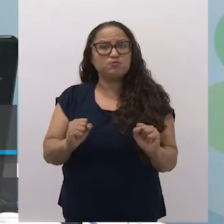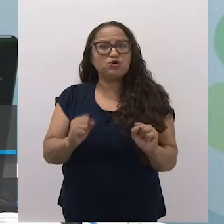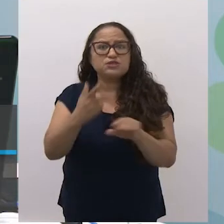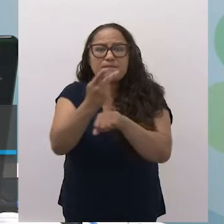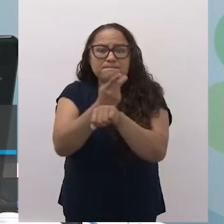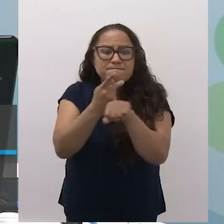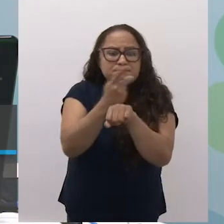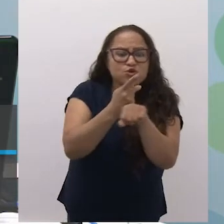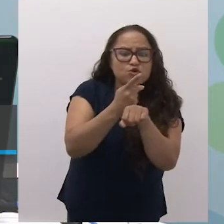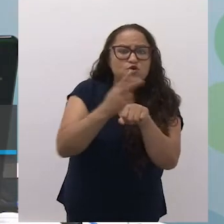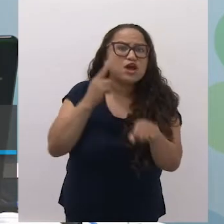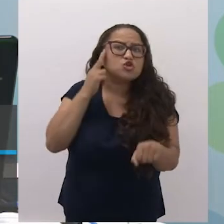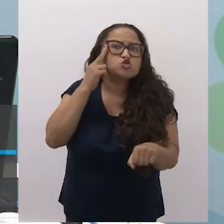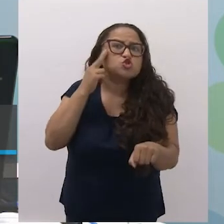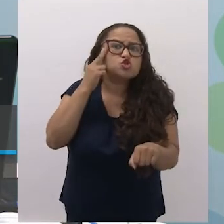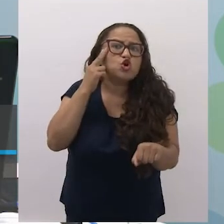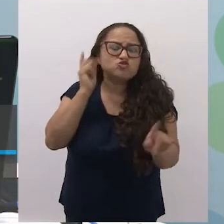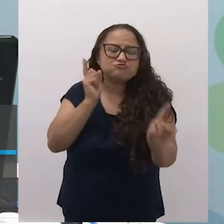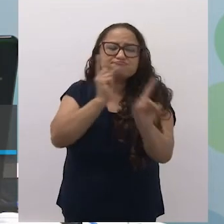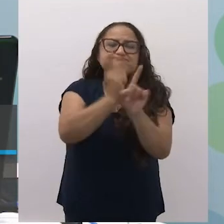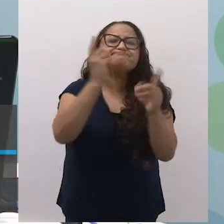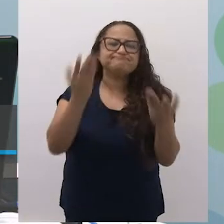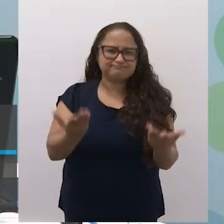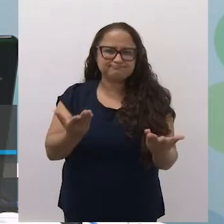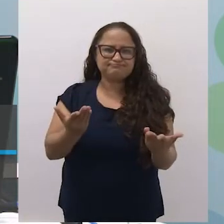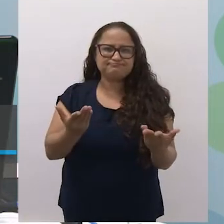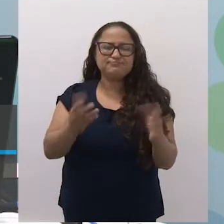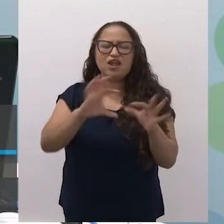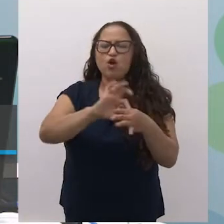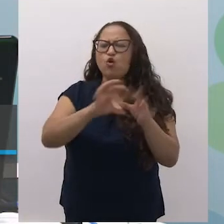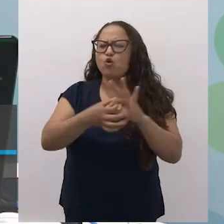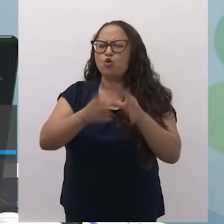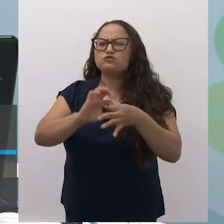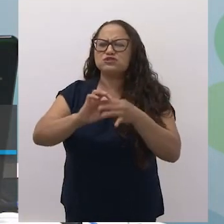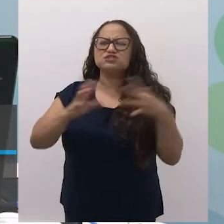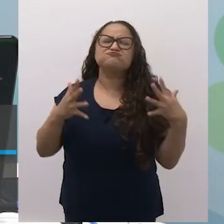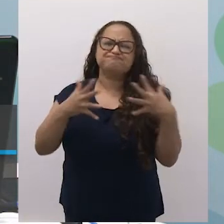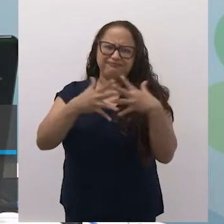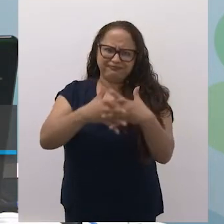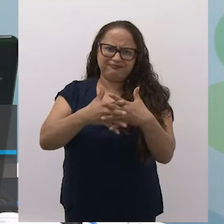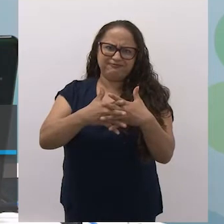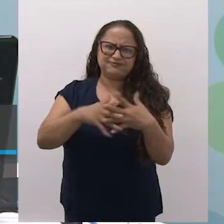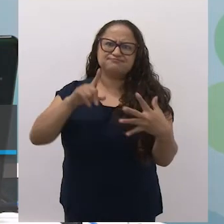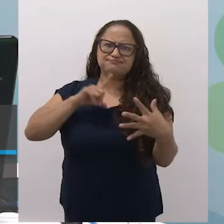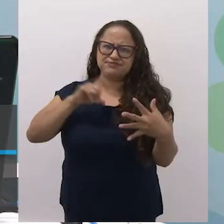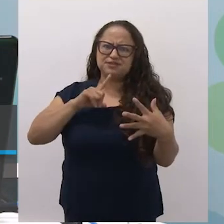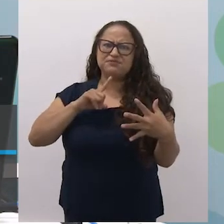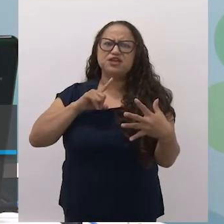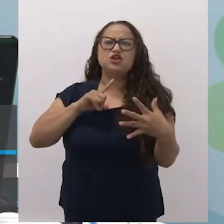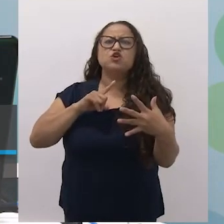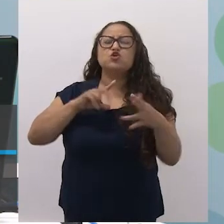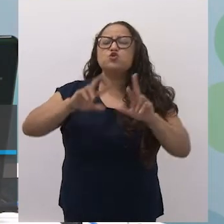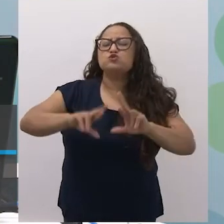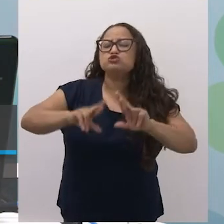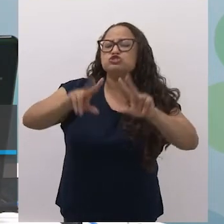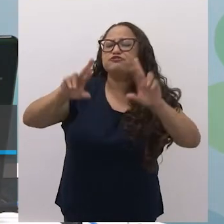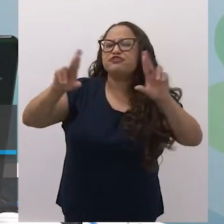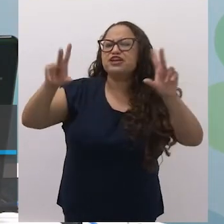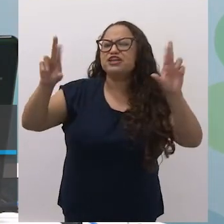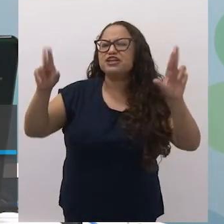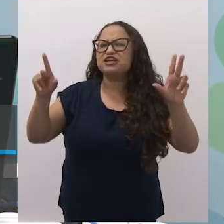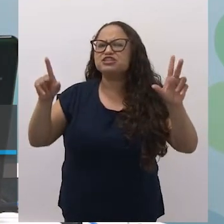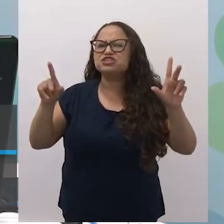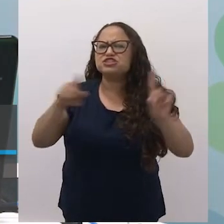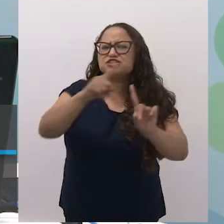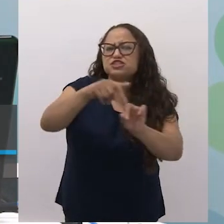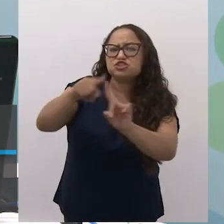busca dos seus sonhos. É um contexto bem complexo, bem multifacetado, e o professor ele tem